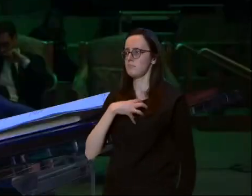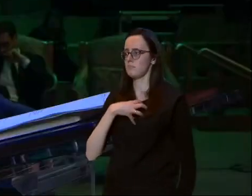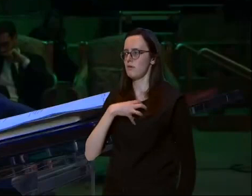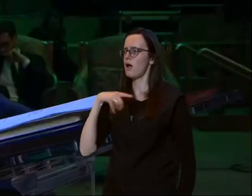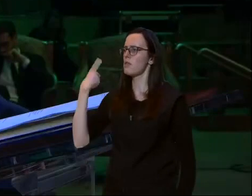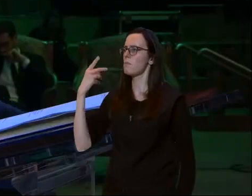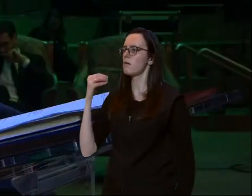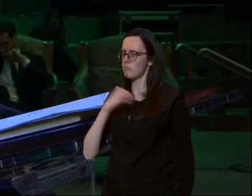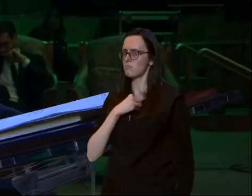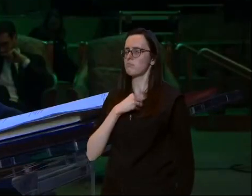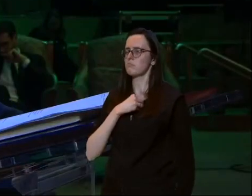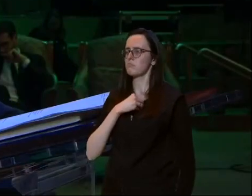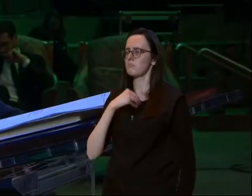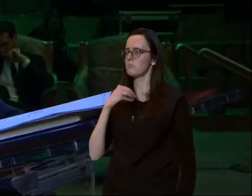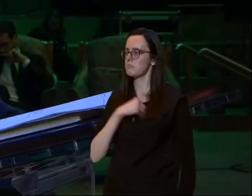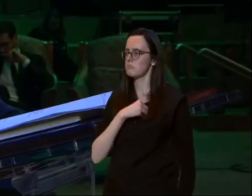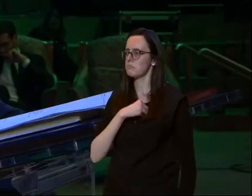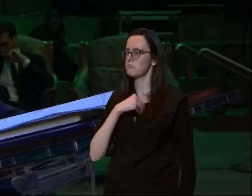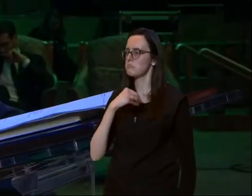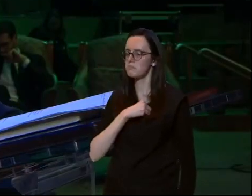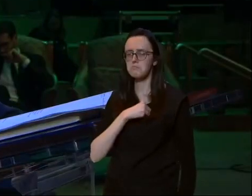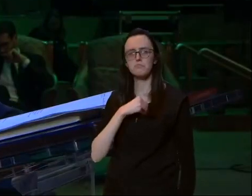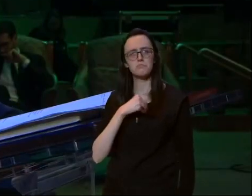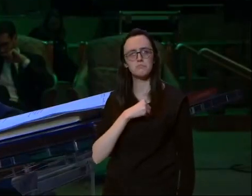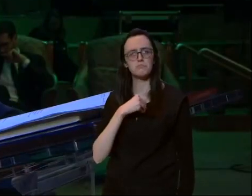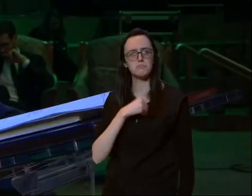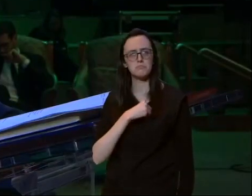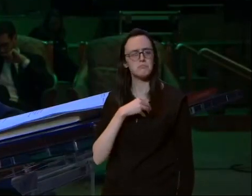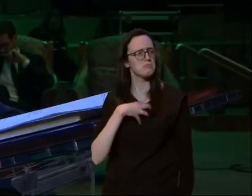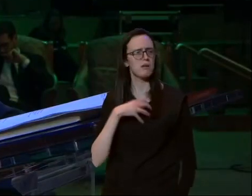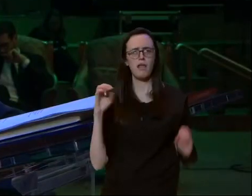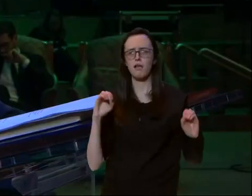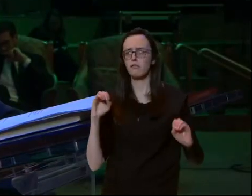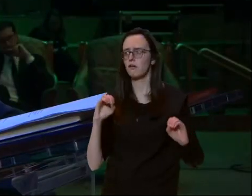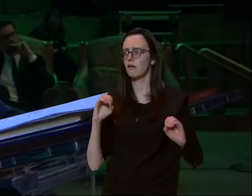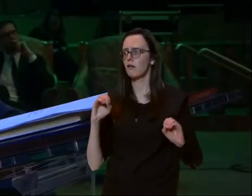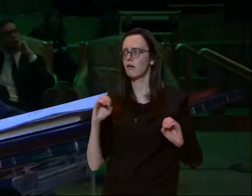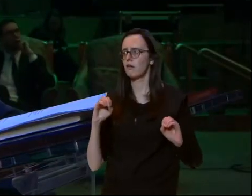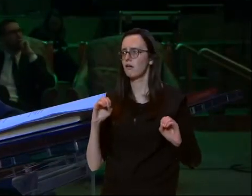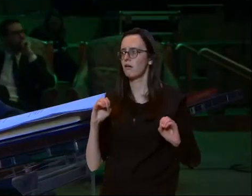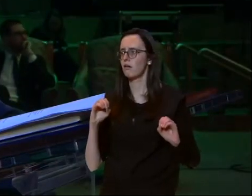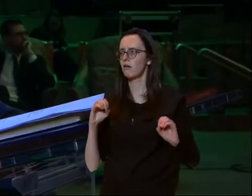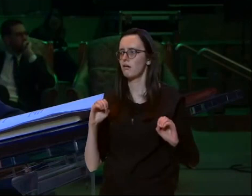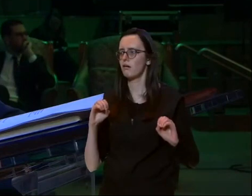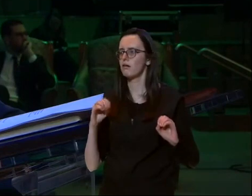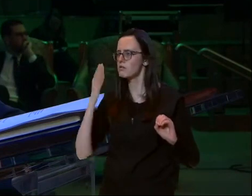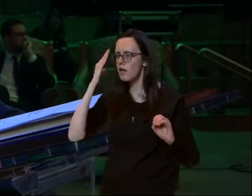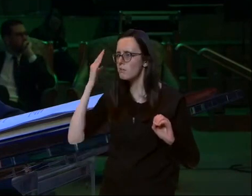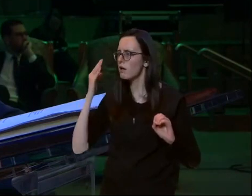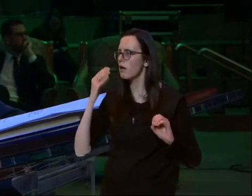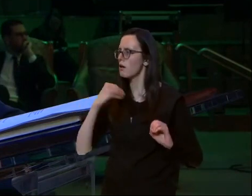ele é semelhante à lepra. Ele se torna insensível.